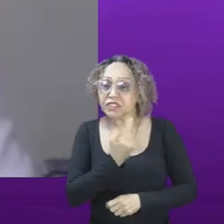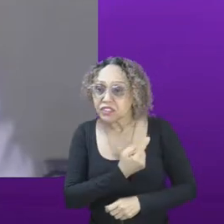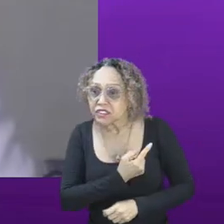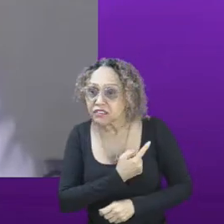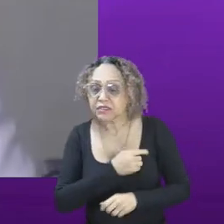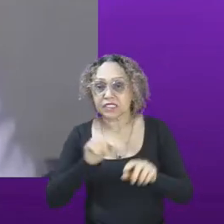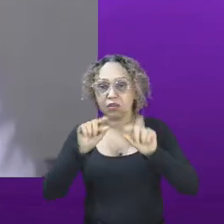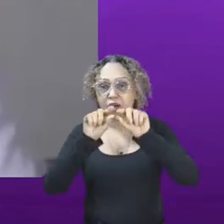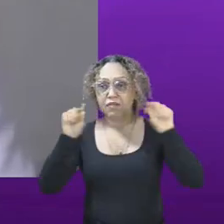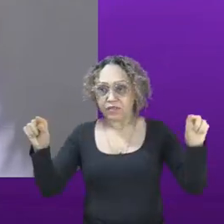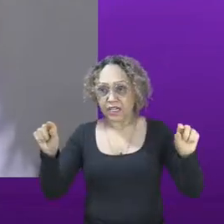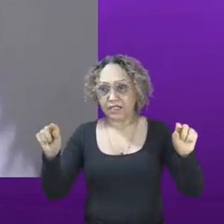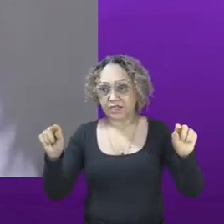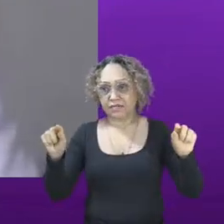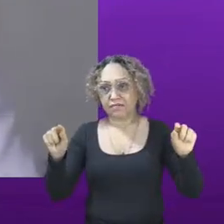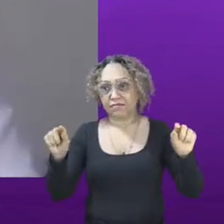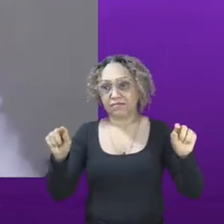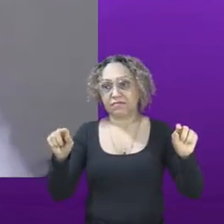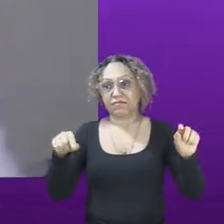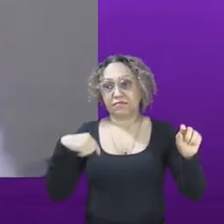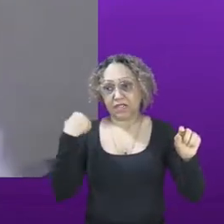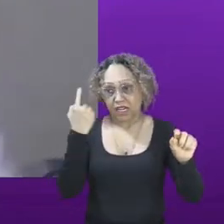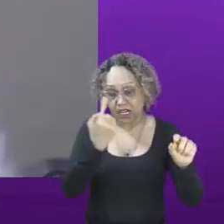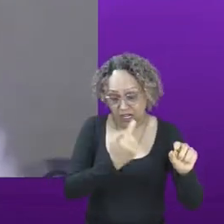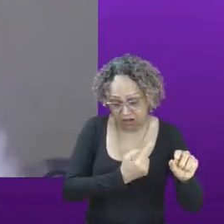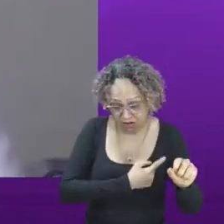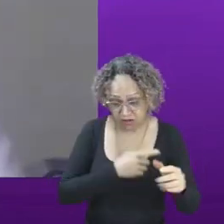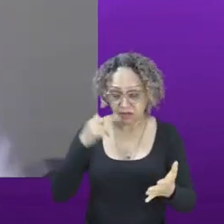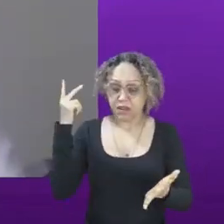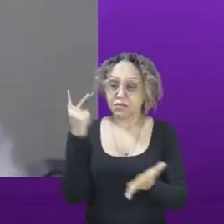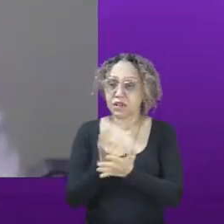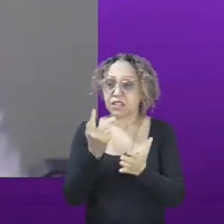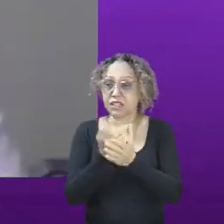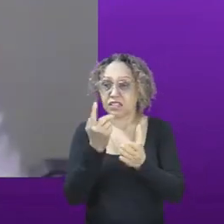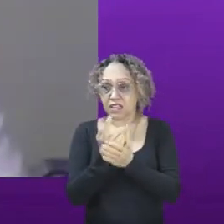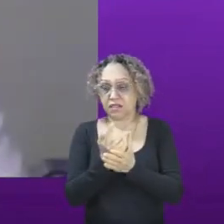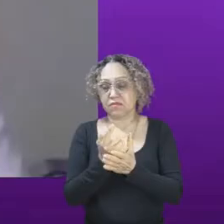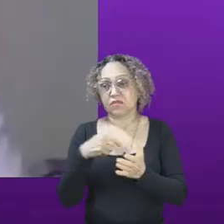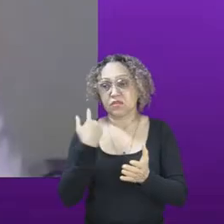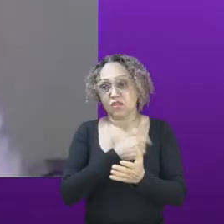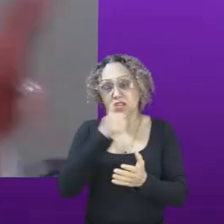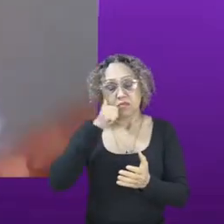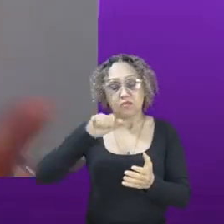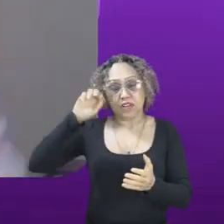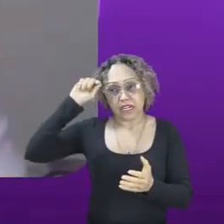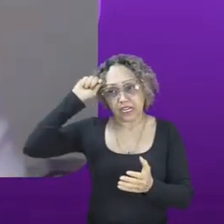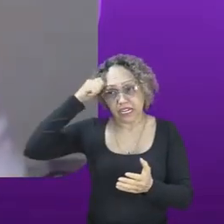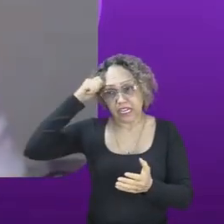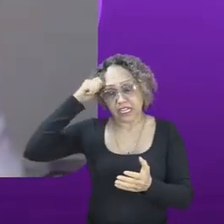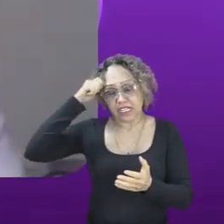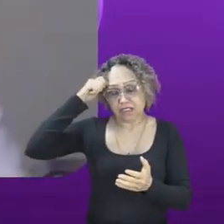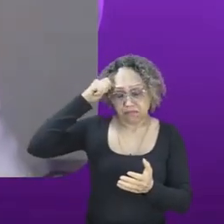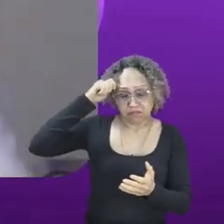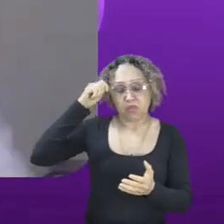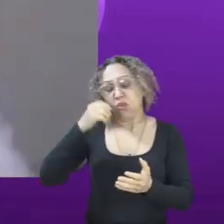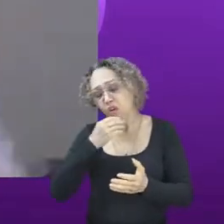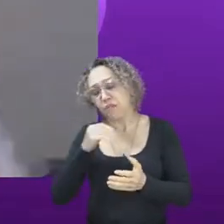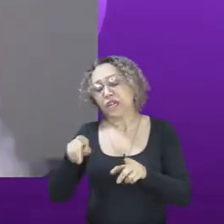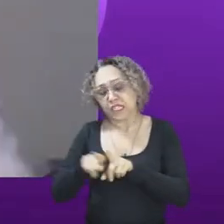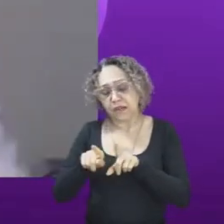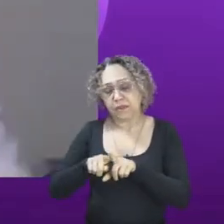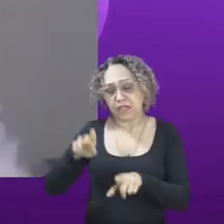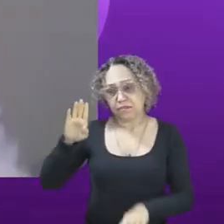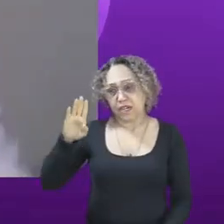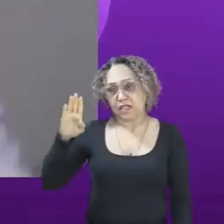frase importante para a gente refletir. Nós ainda permanecemos, principalmente nós mulheres negras, os homens também, obviamente, mas